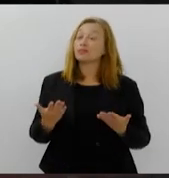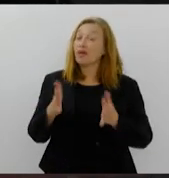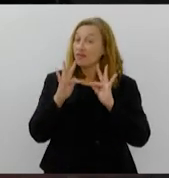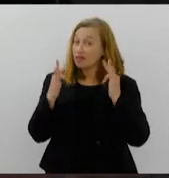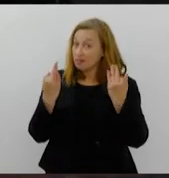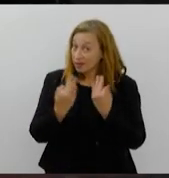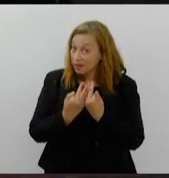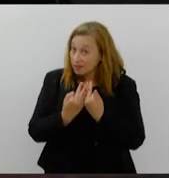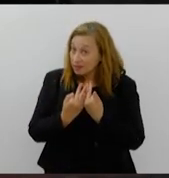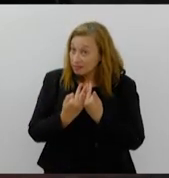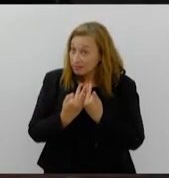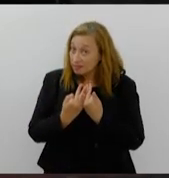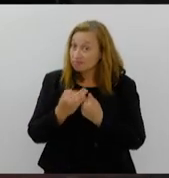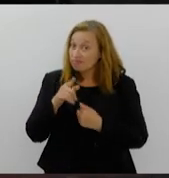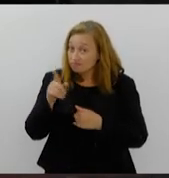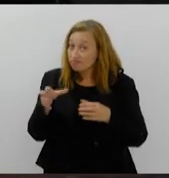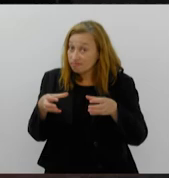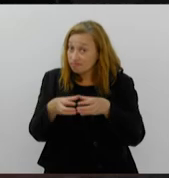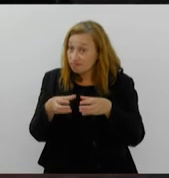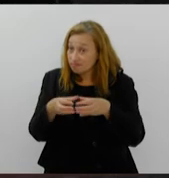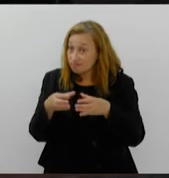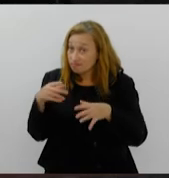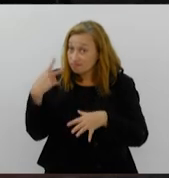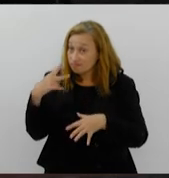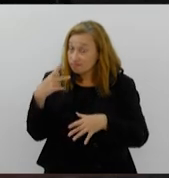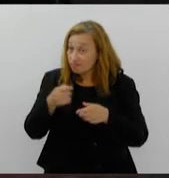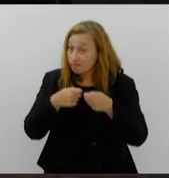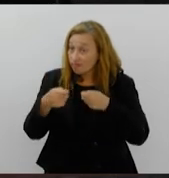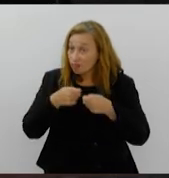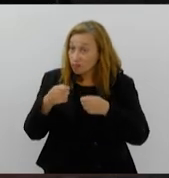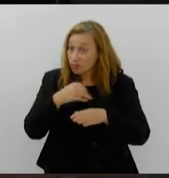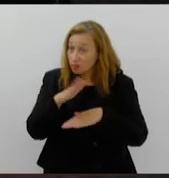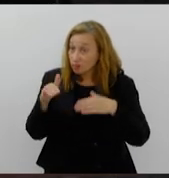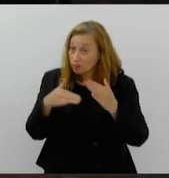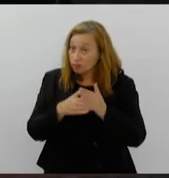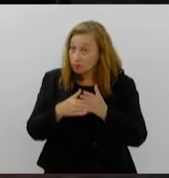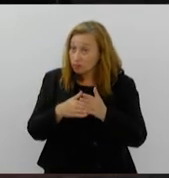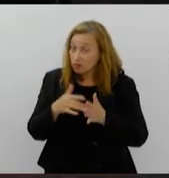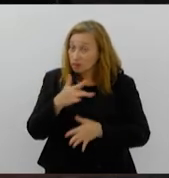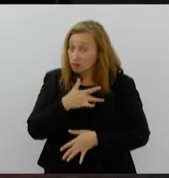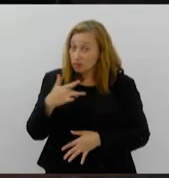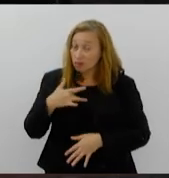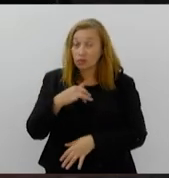família e esse grupo político controlam toda a saúde do Rio de Janeiro.